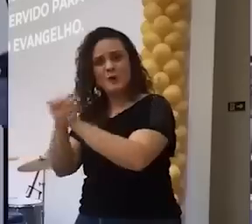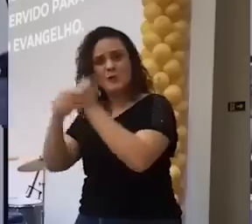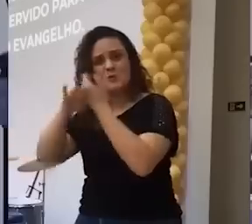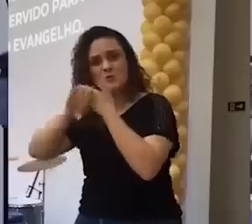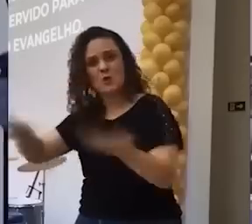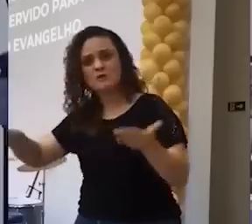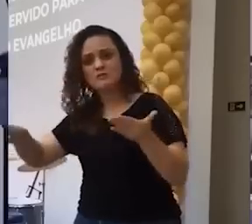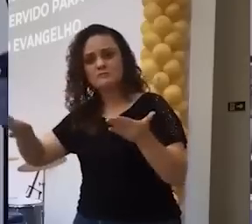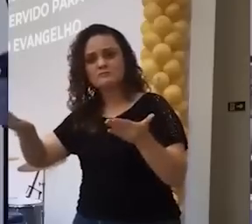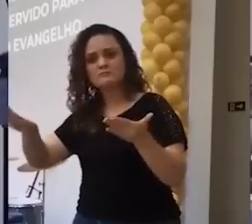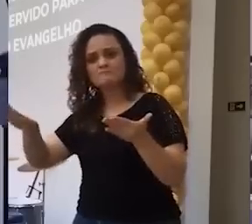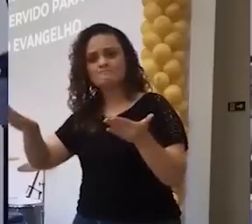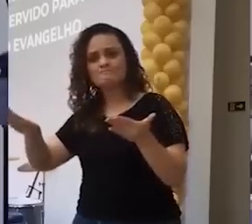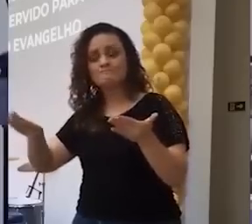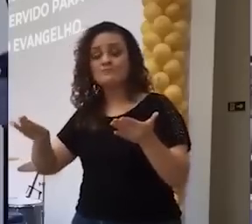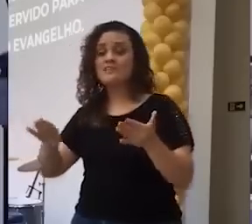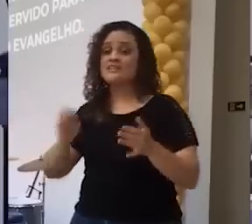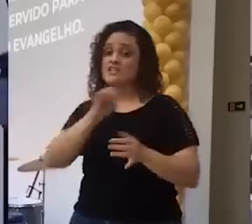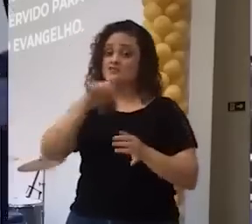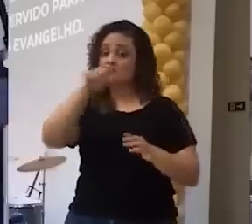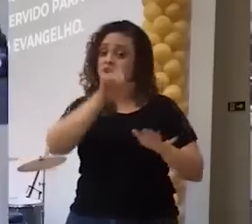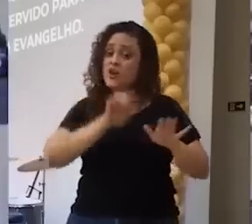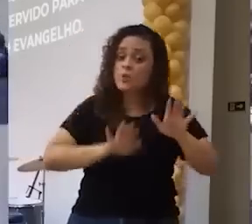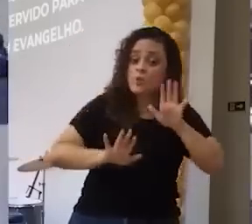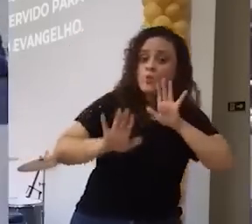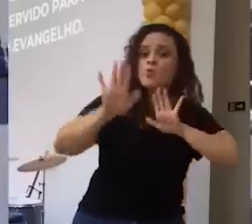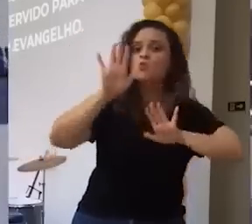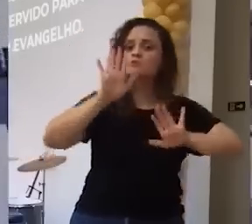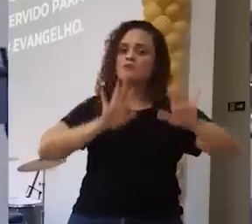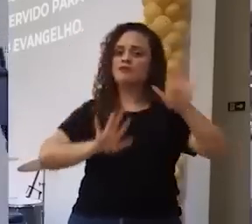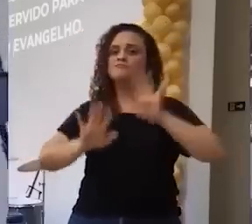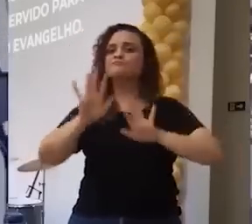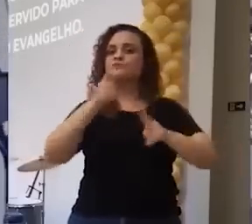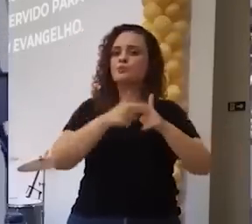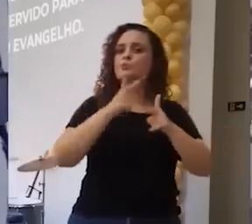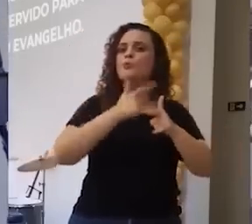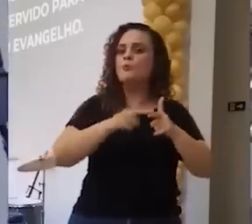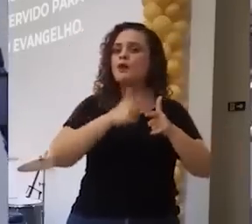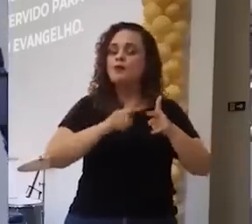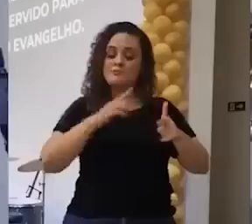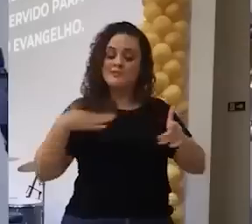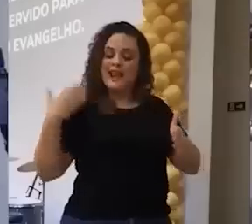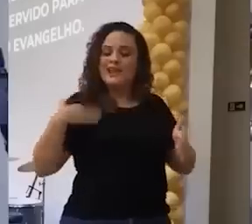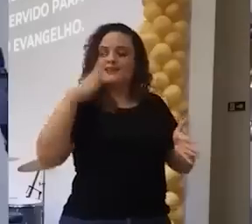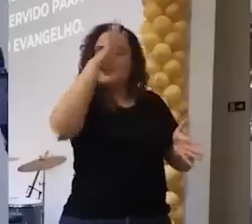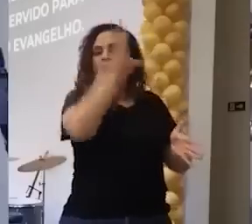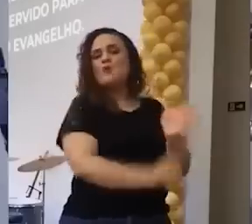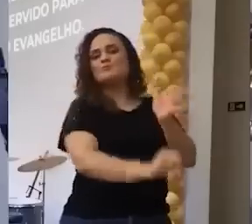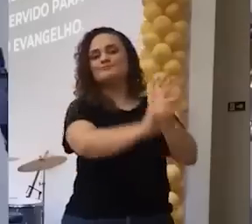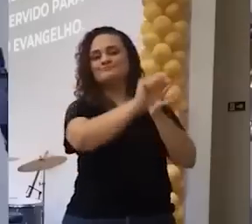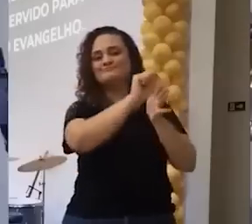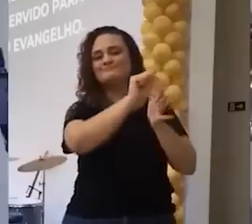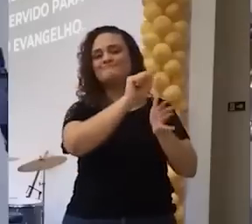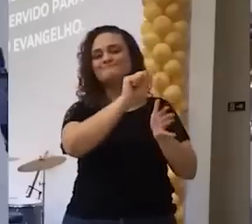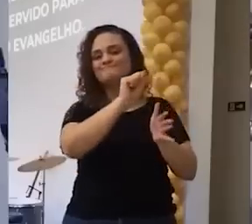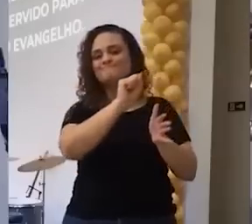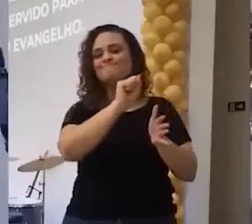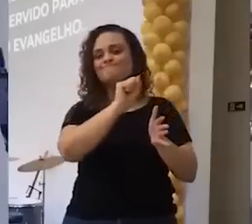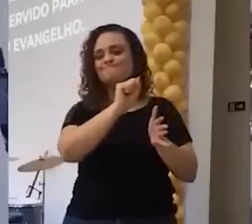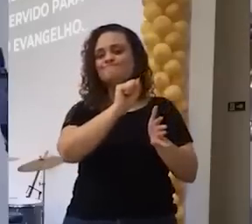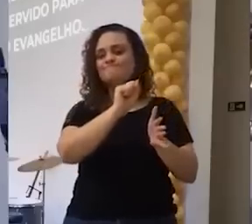você não tomar cuidado, essas circunstâncias levam embora a sua alegria. Circunstâncias,